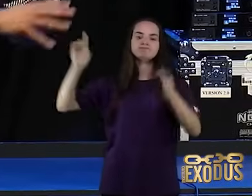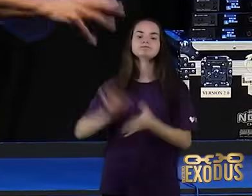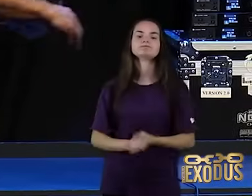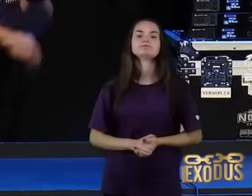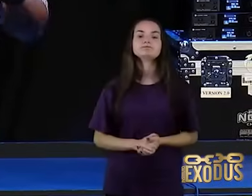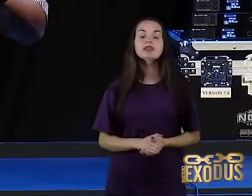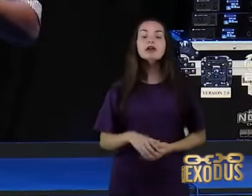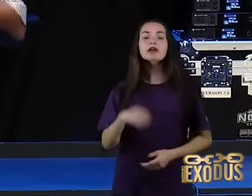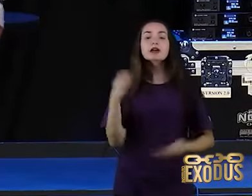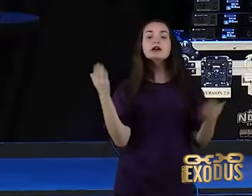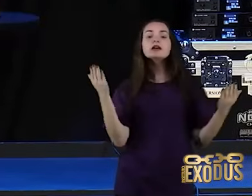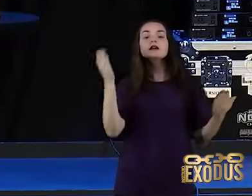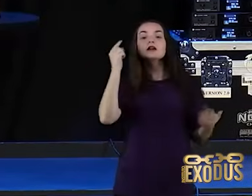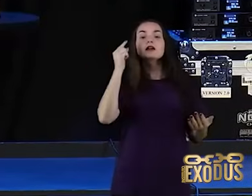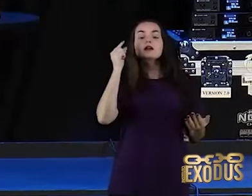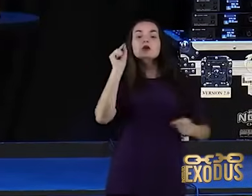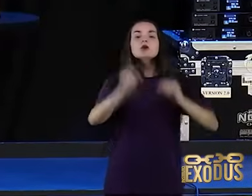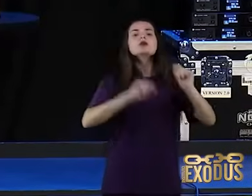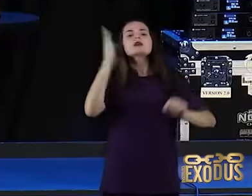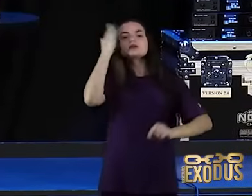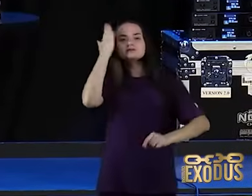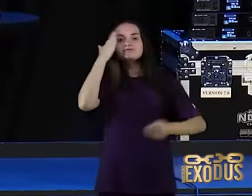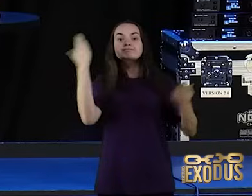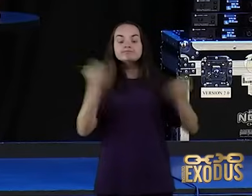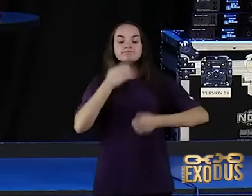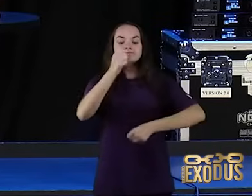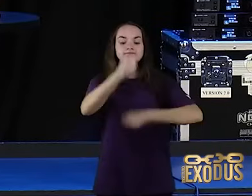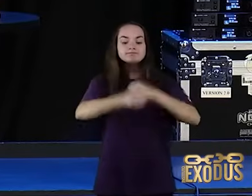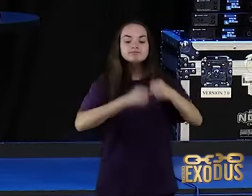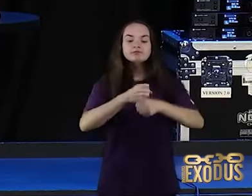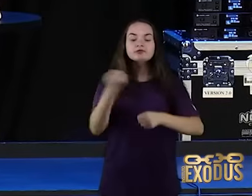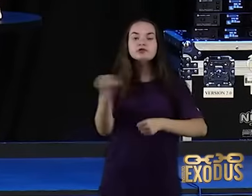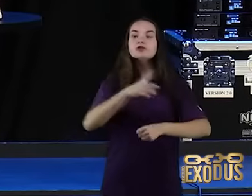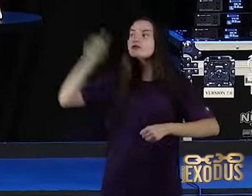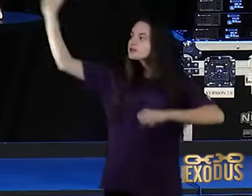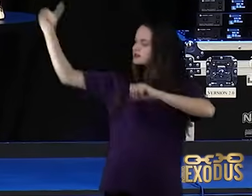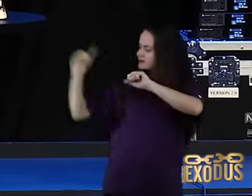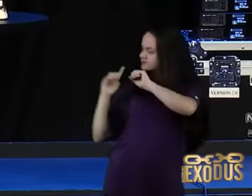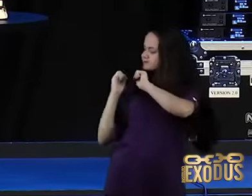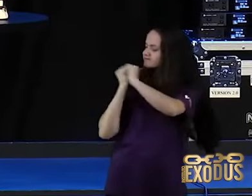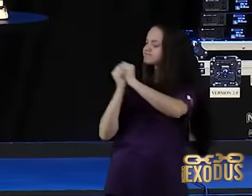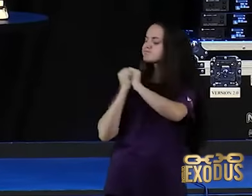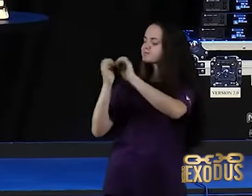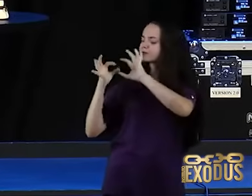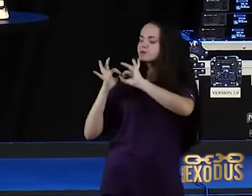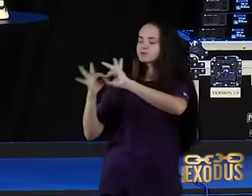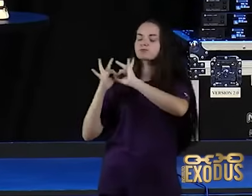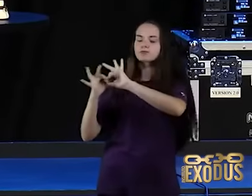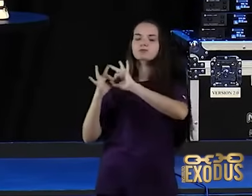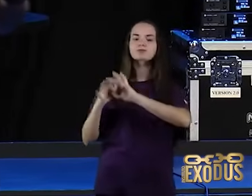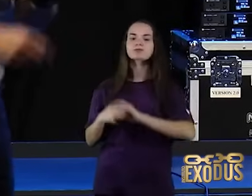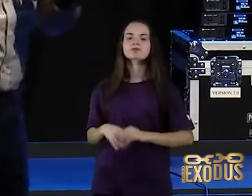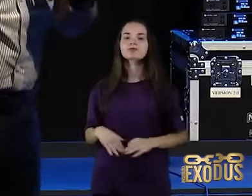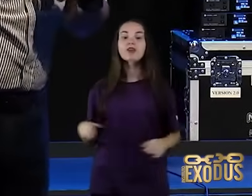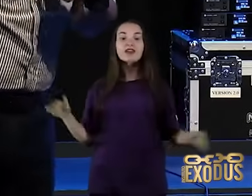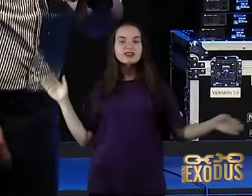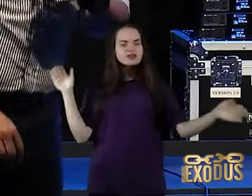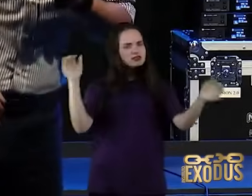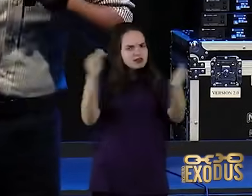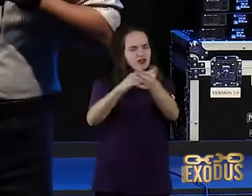ficar comigo Eis que estarei convosco todos os dias até o final do